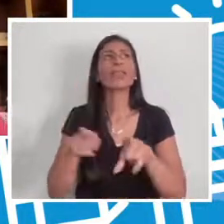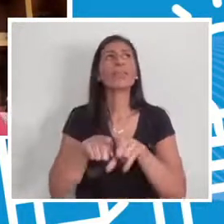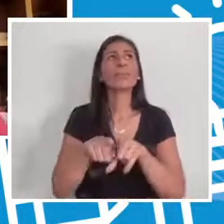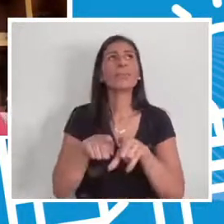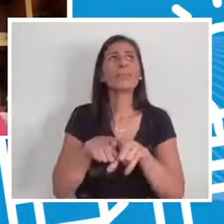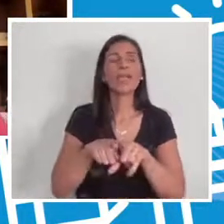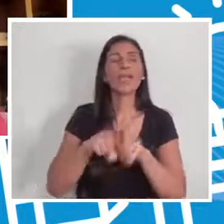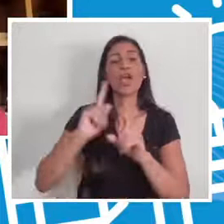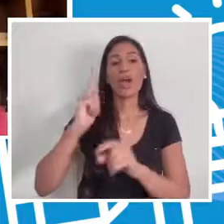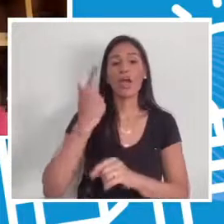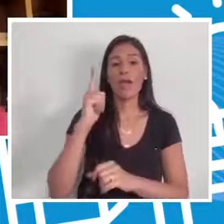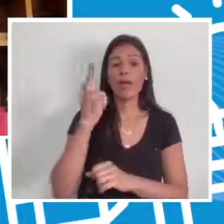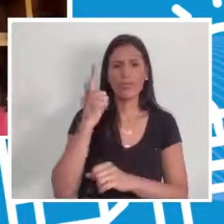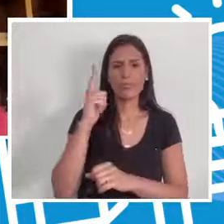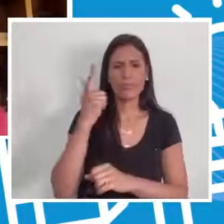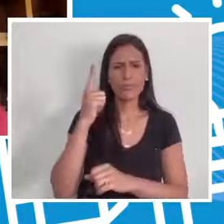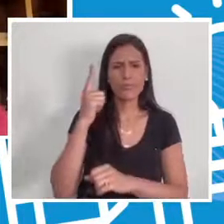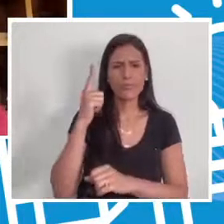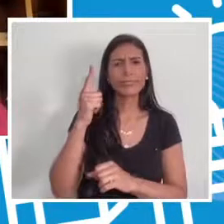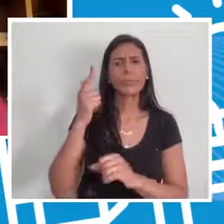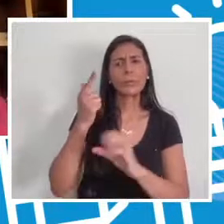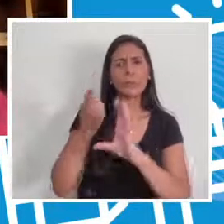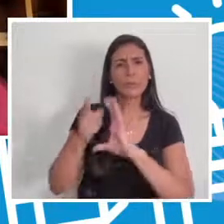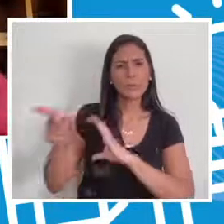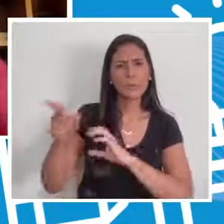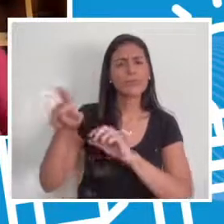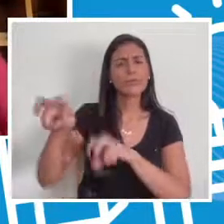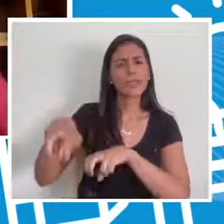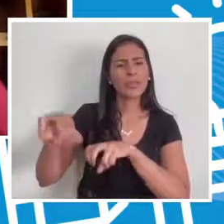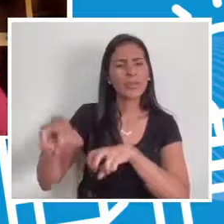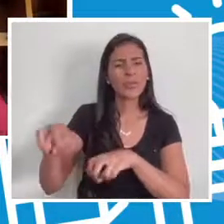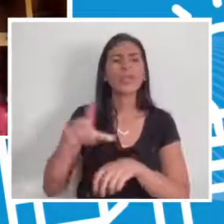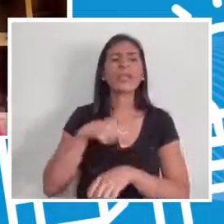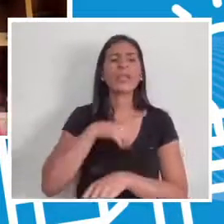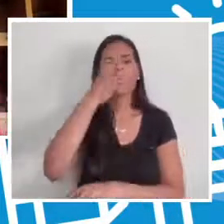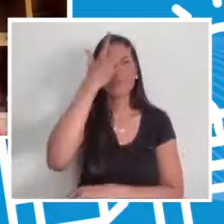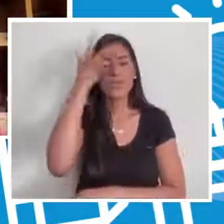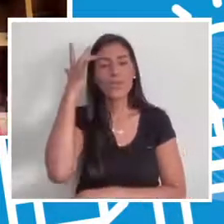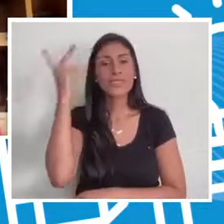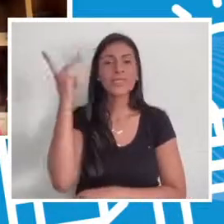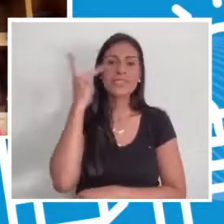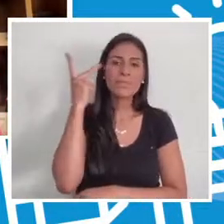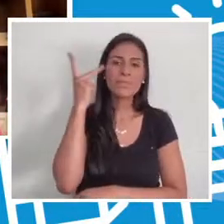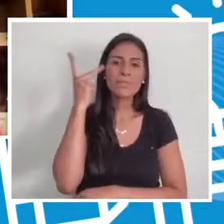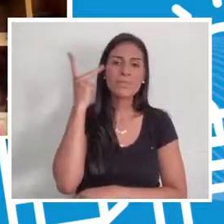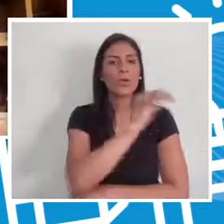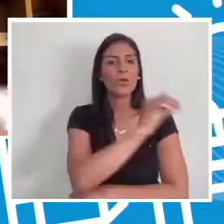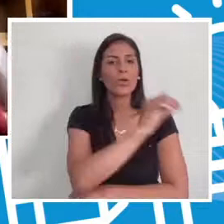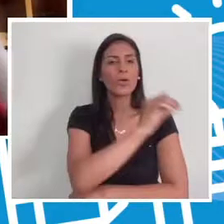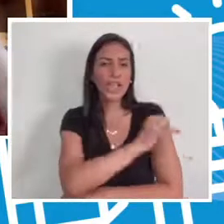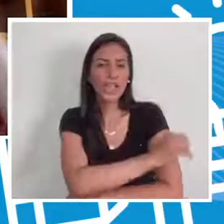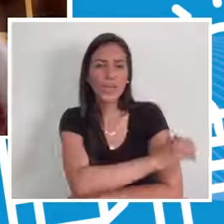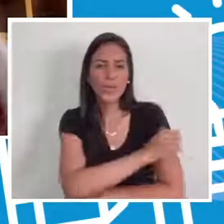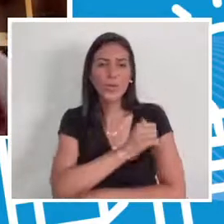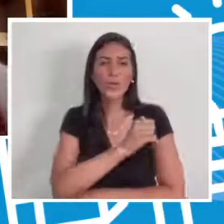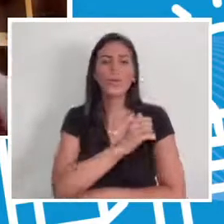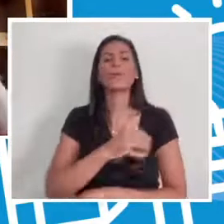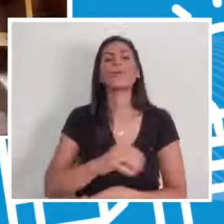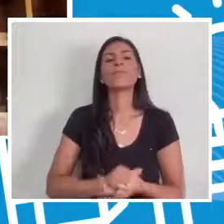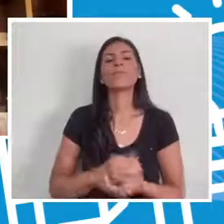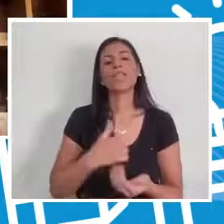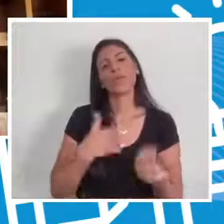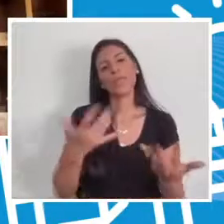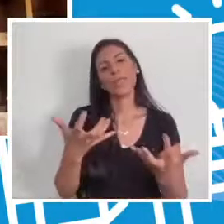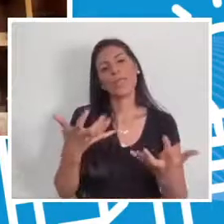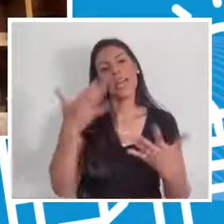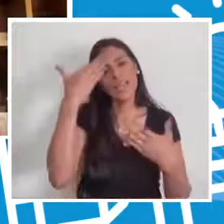assistindo. Tem gente de São Paulo, do Rio de Janeiro, certo? Também nos assistindo. Queria agradecer a presença,